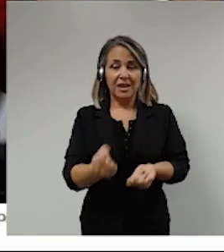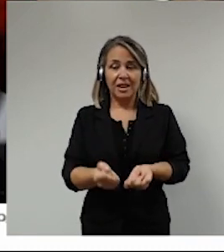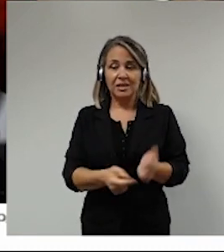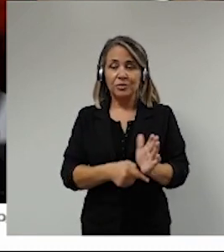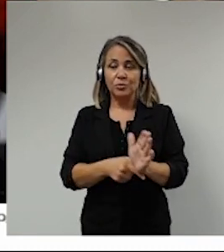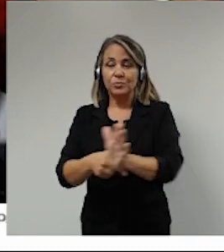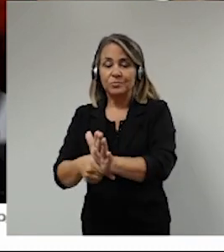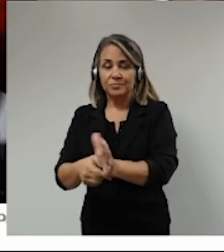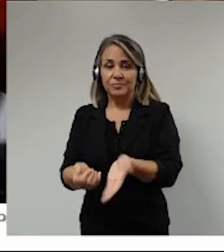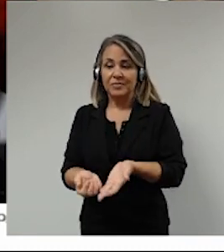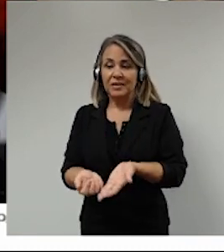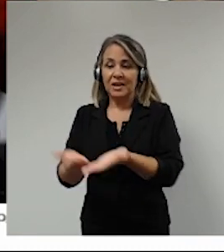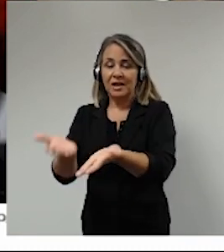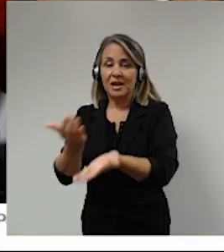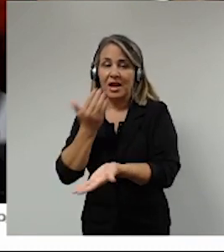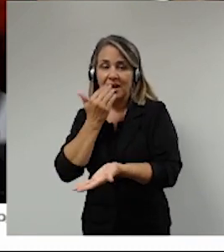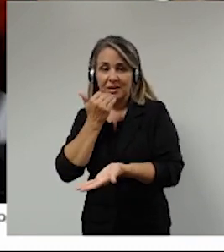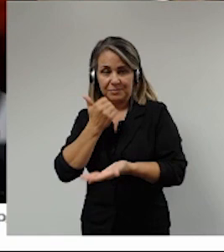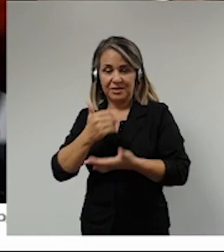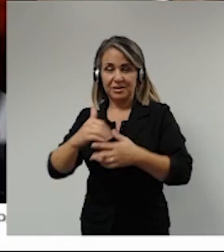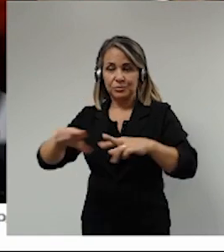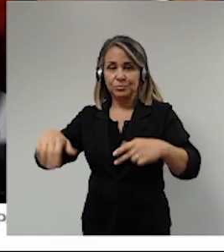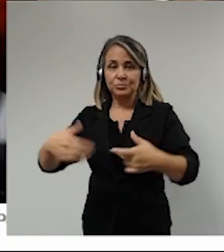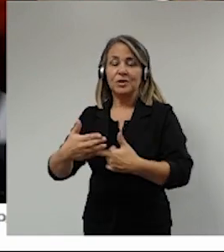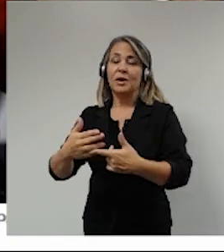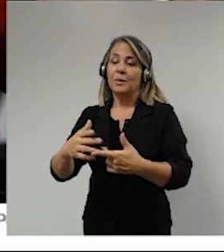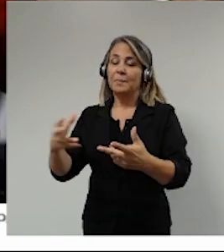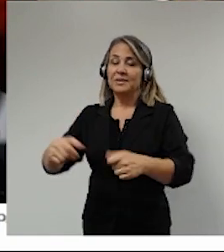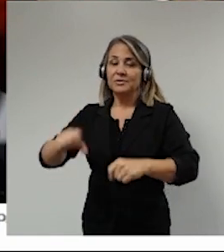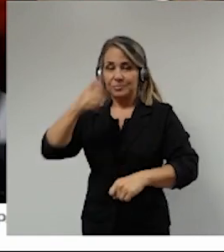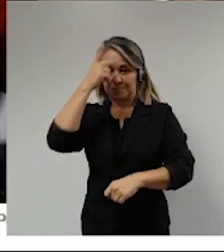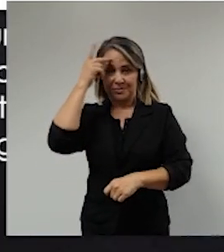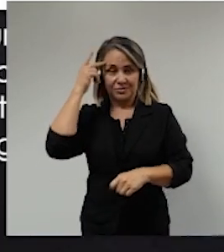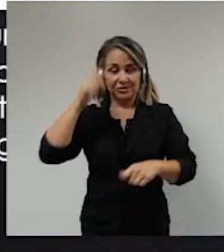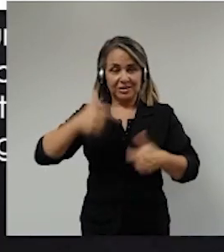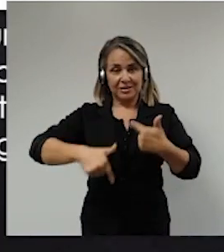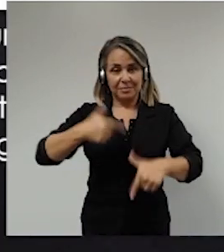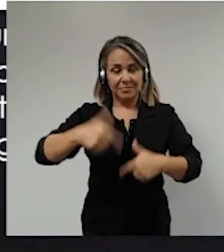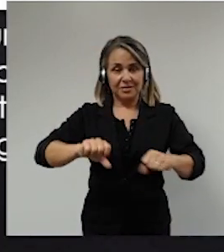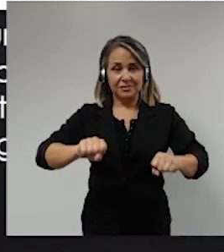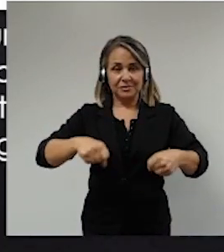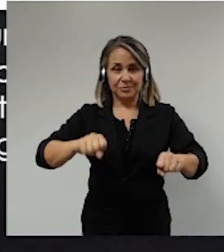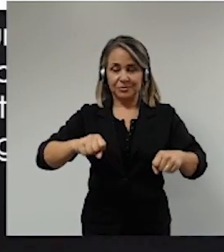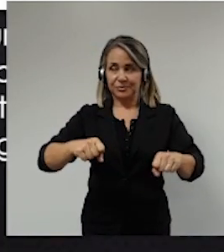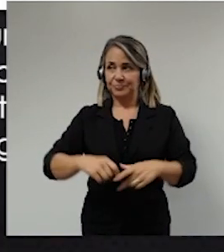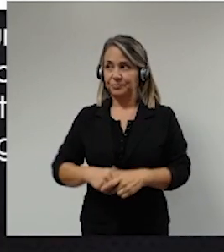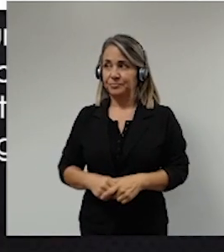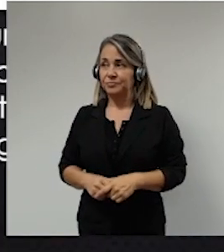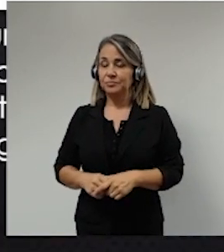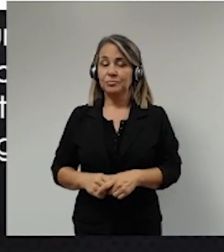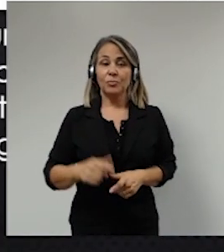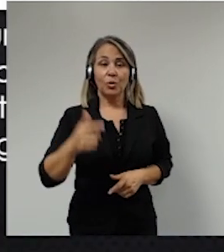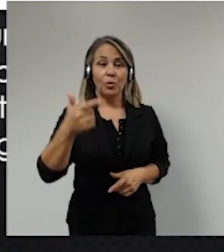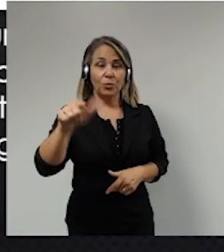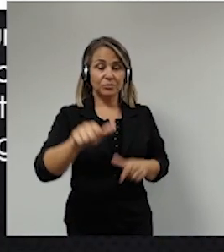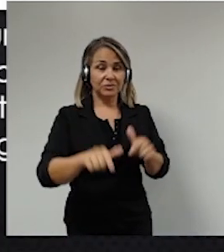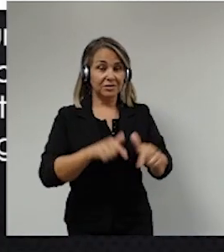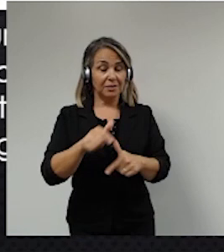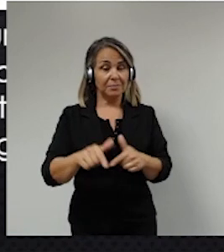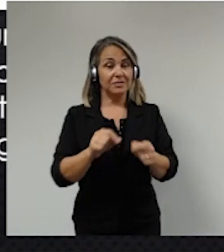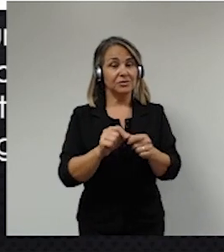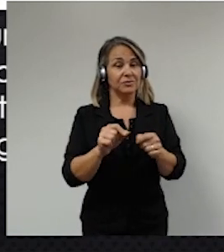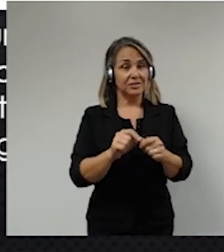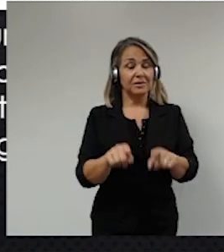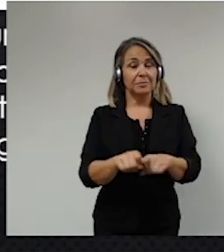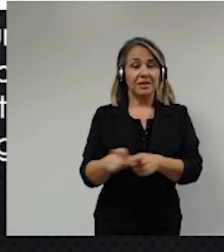alimentos para os seus motoboys. Então, vamos lá. Outros tipos de ações que tiveram também foi